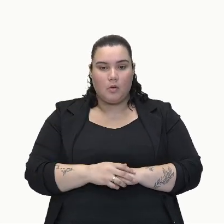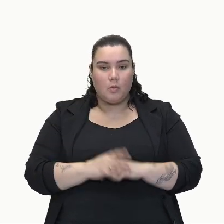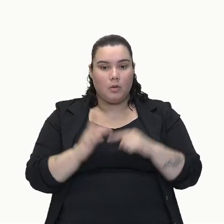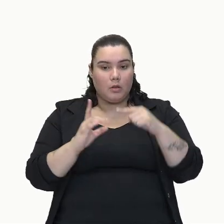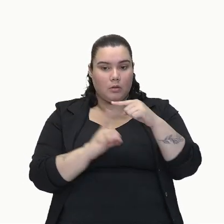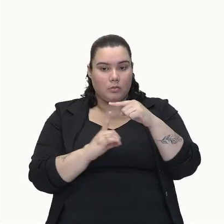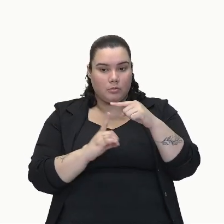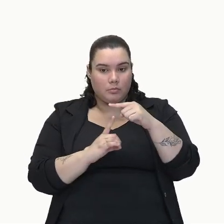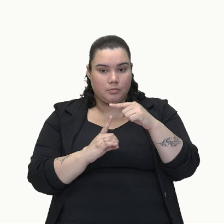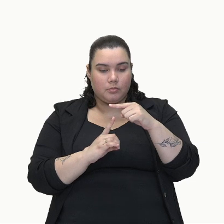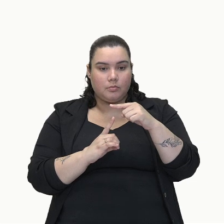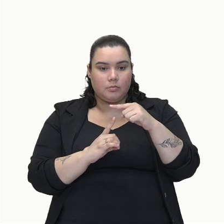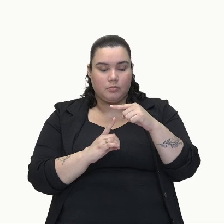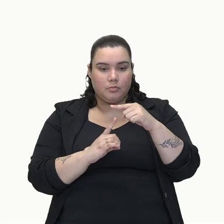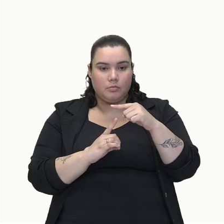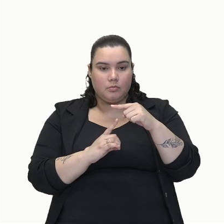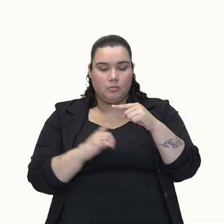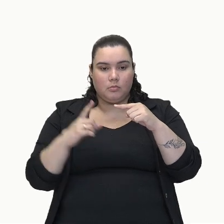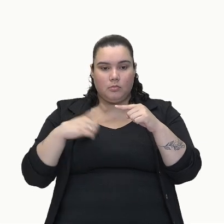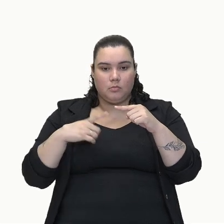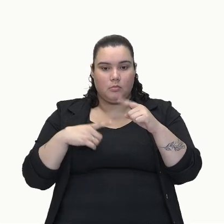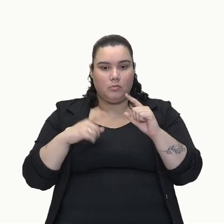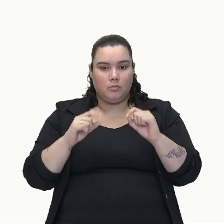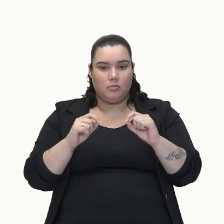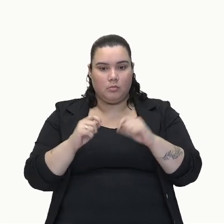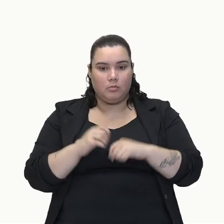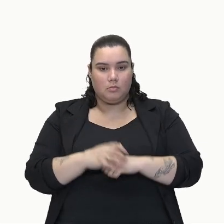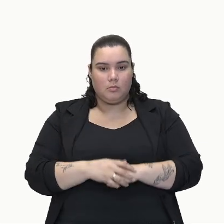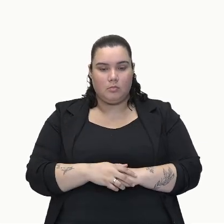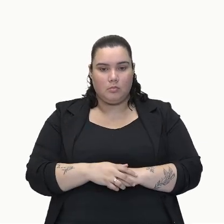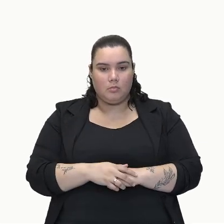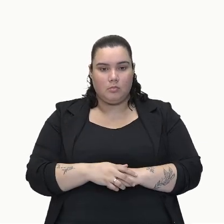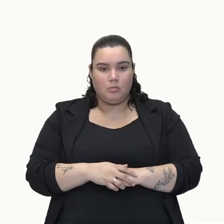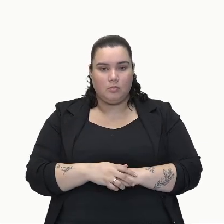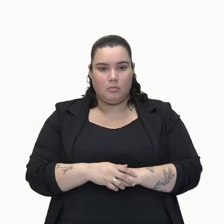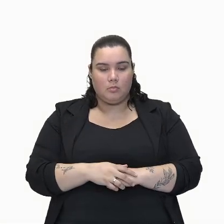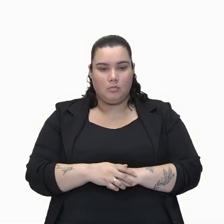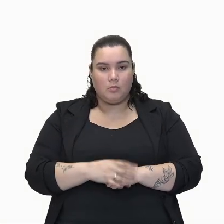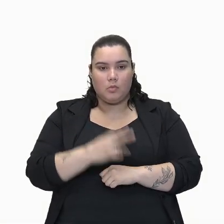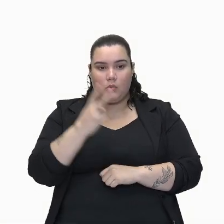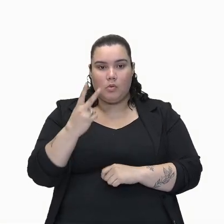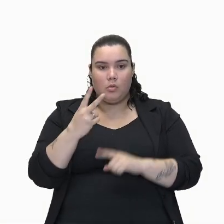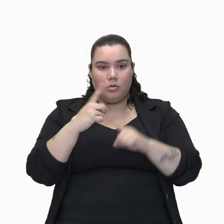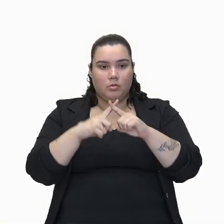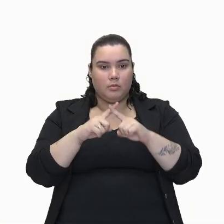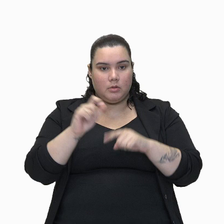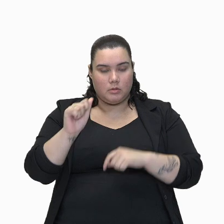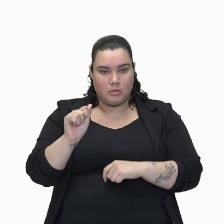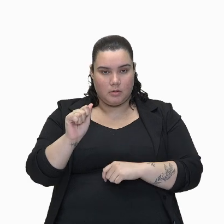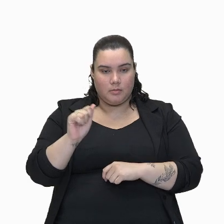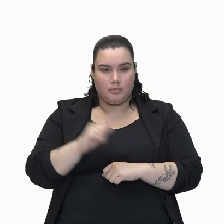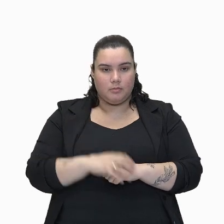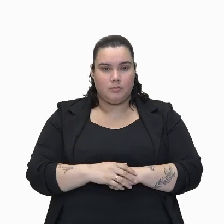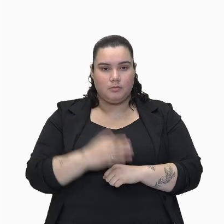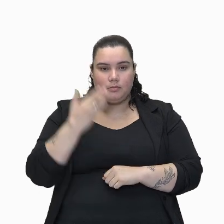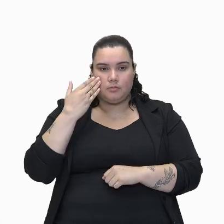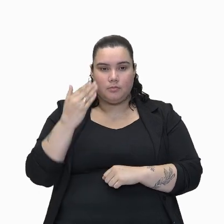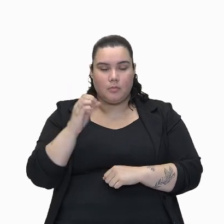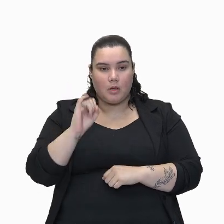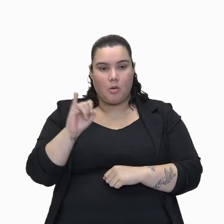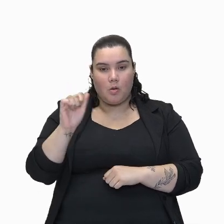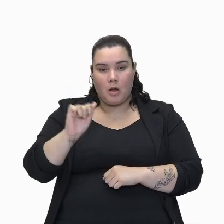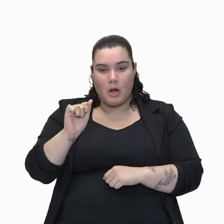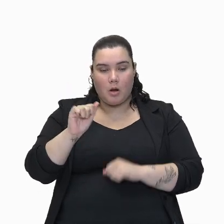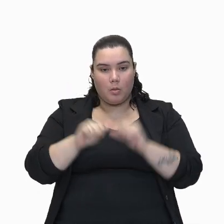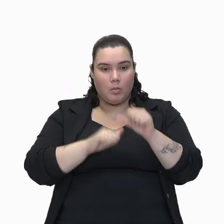denominador, temos que o valor ali é 2 vezes a. Então, olha só, se o a pudesse